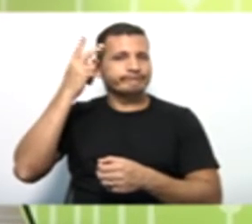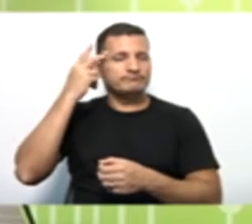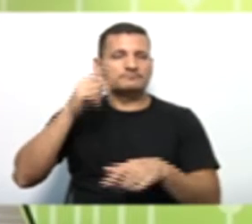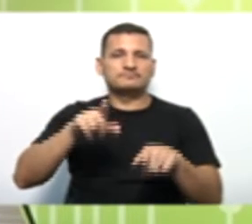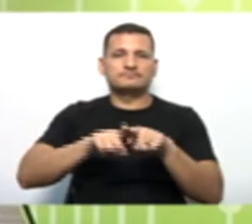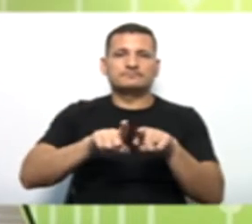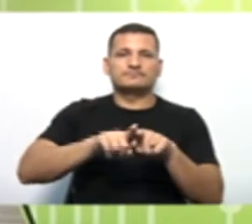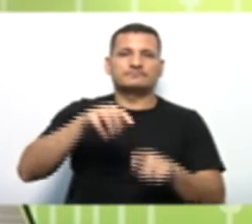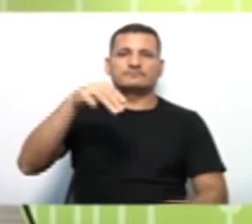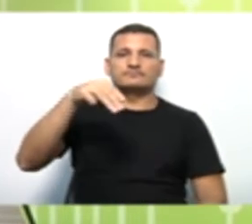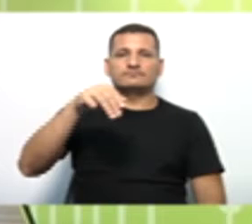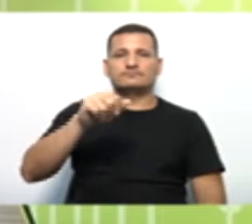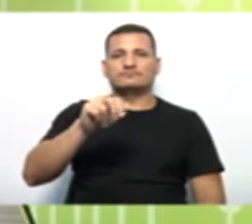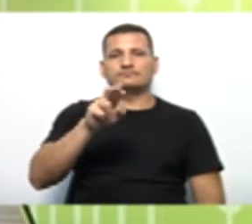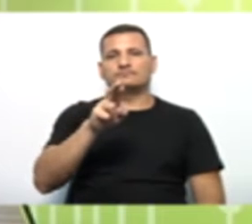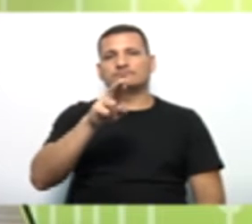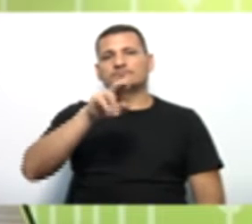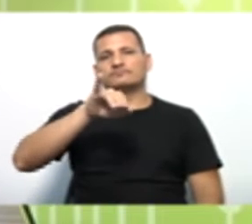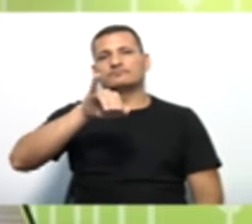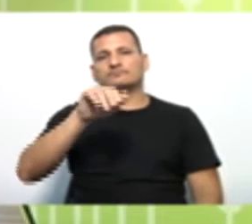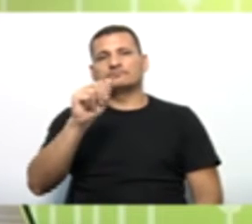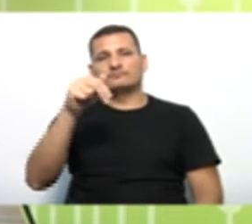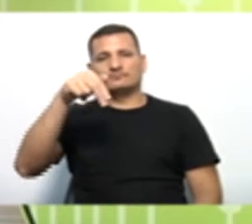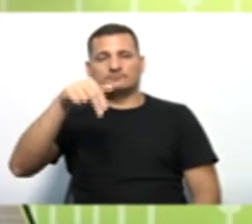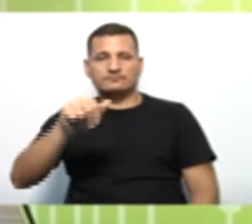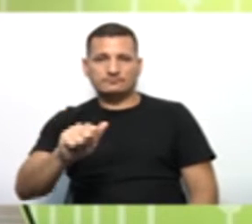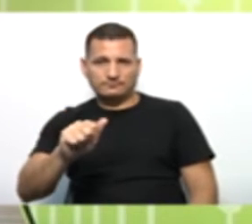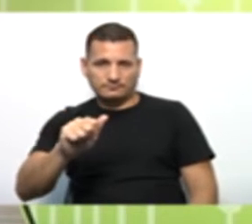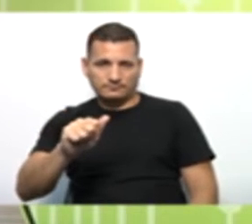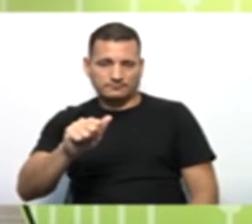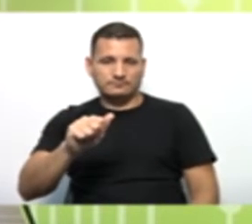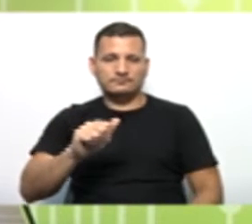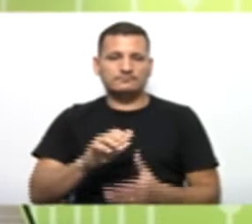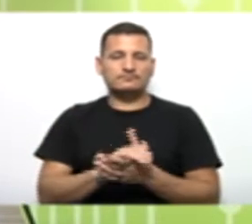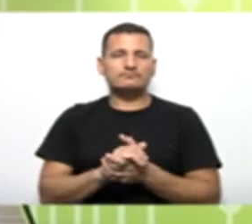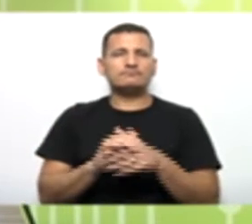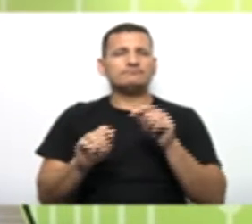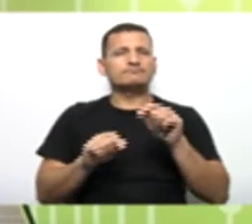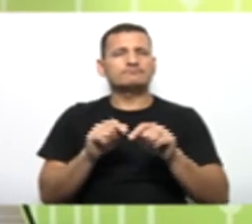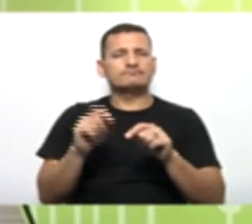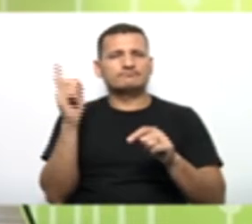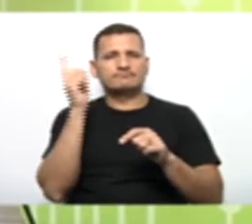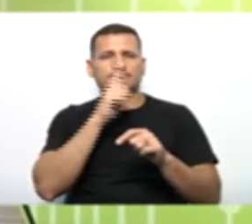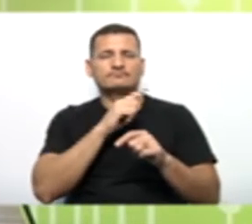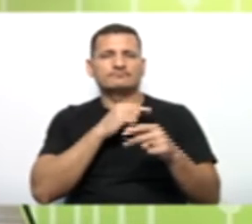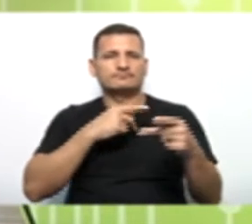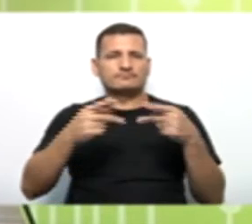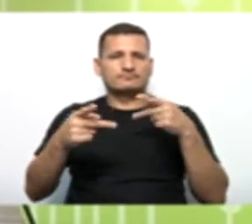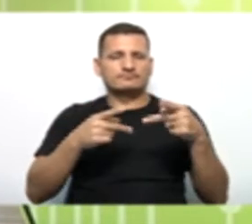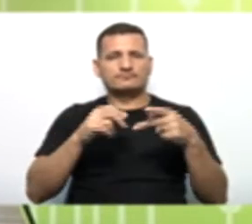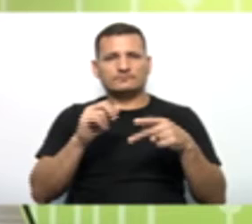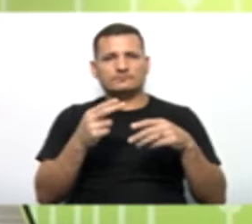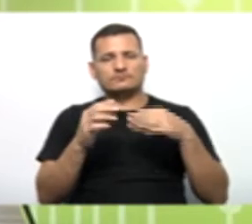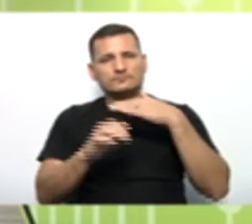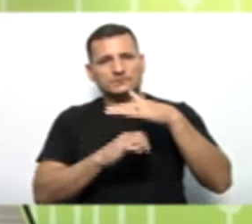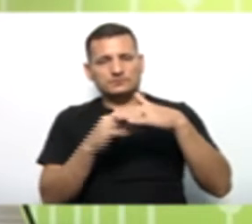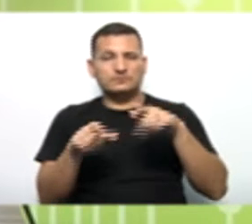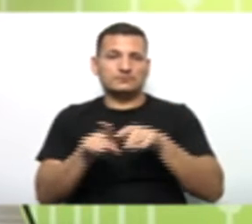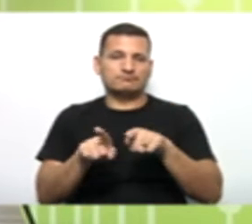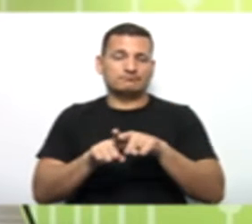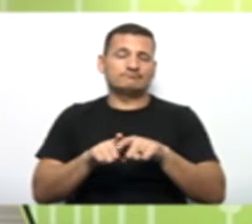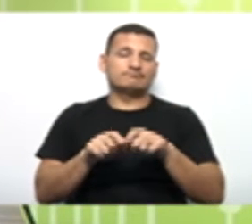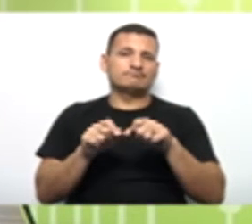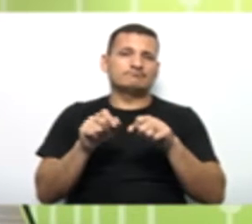Mariana, que por alguma falha, seja do projeto, da empresa, também houve uma contaminação